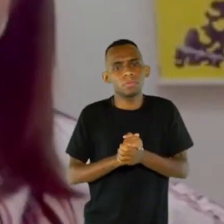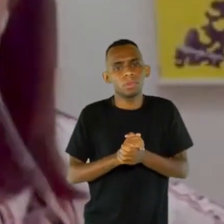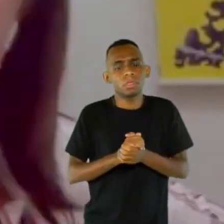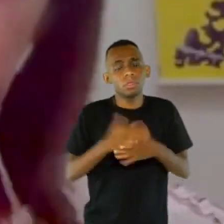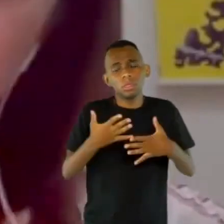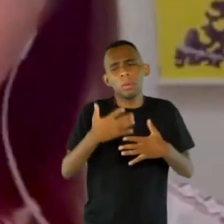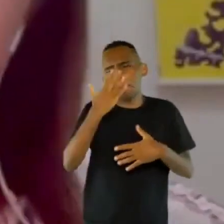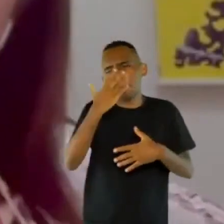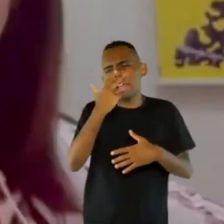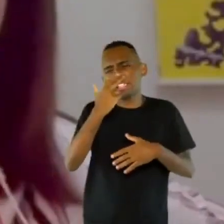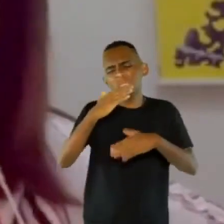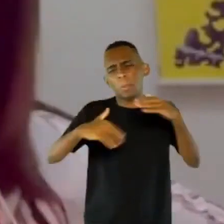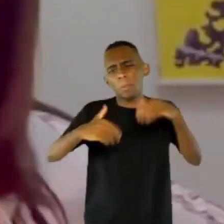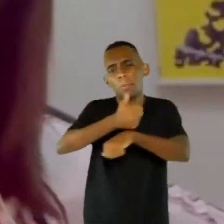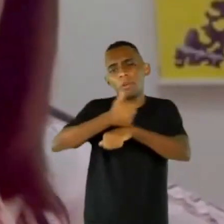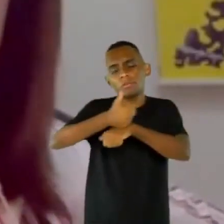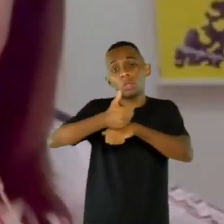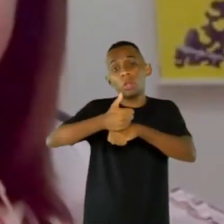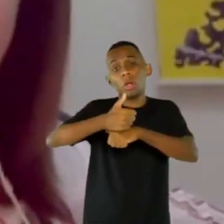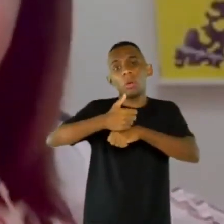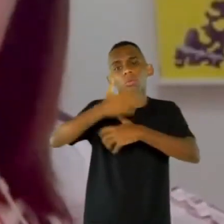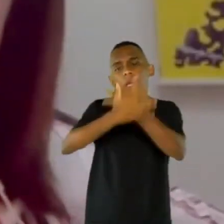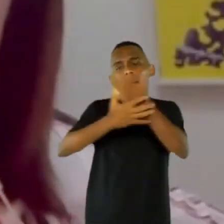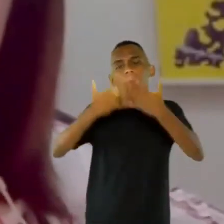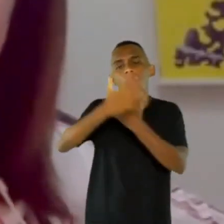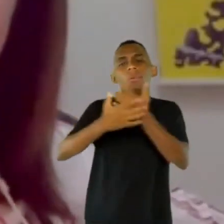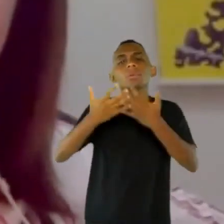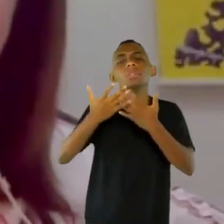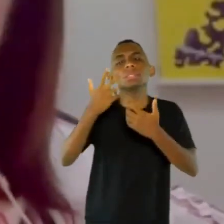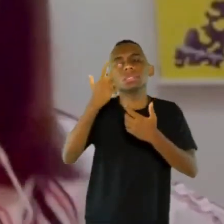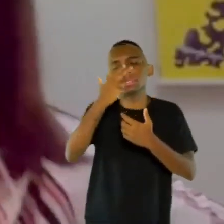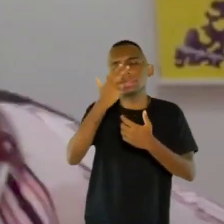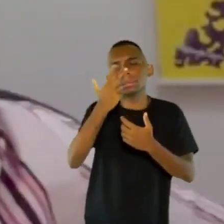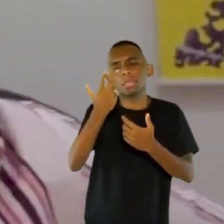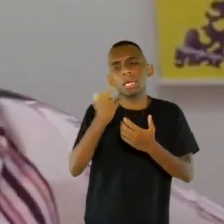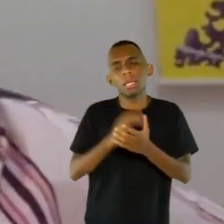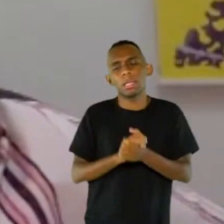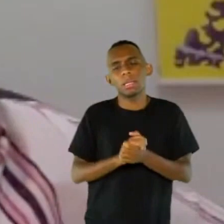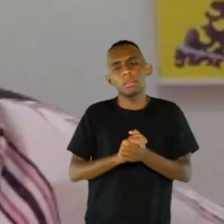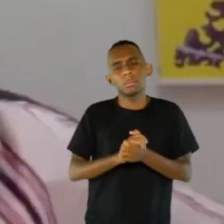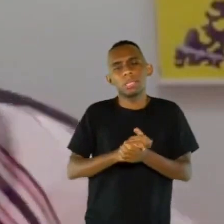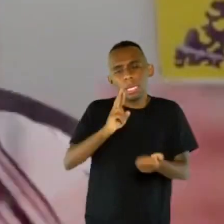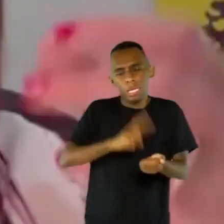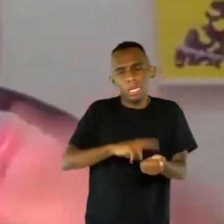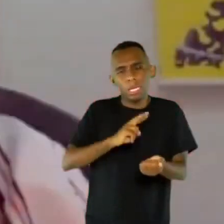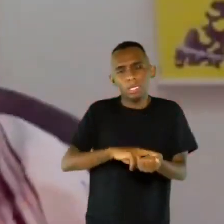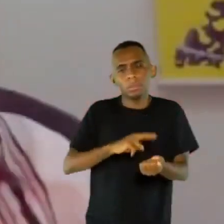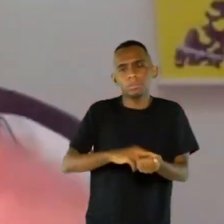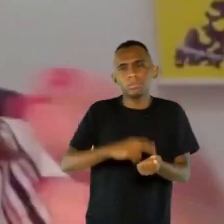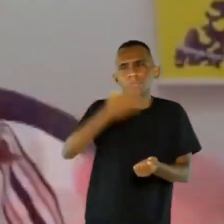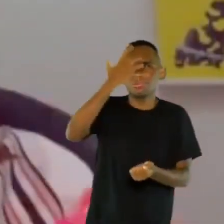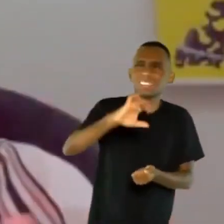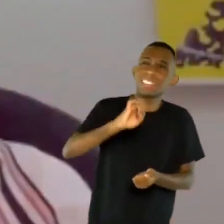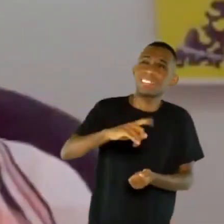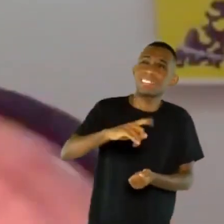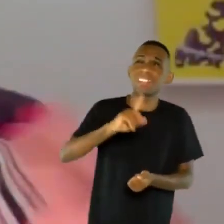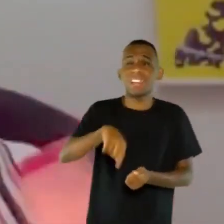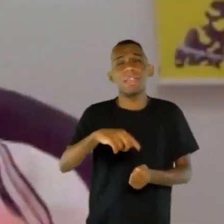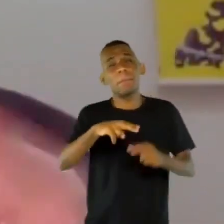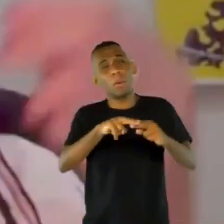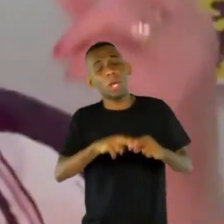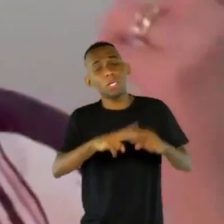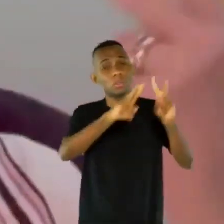entendeu? Tem um ritmo que nos é dado, sabe? Não sei se tem a ver com o tema ou se tem a ver com as